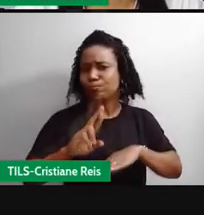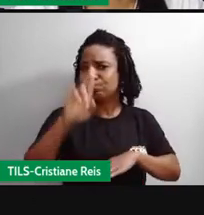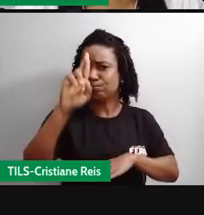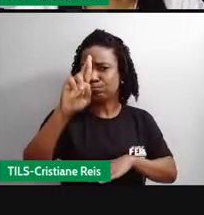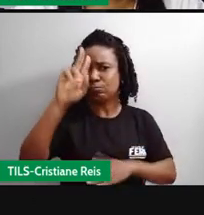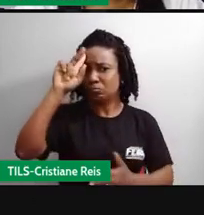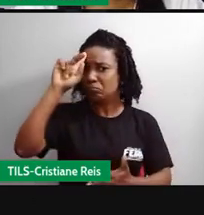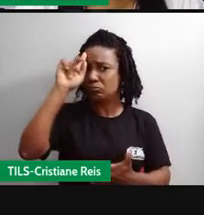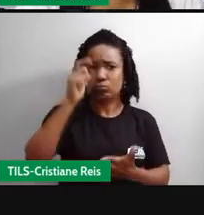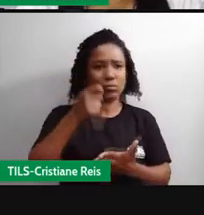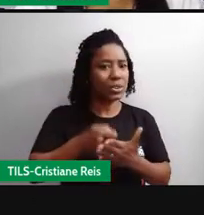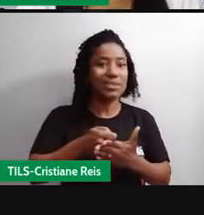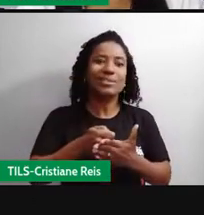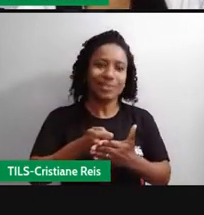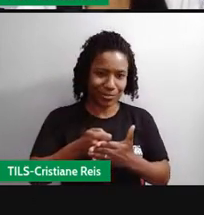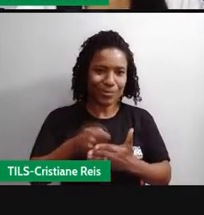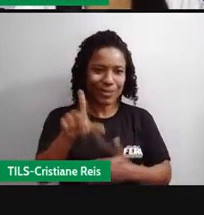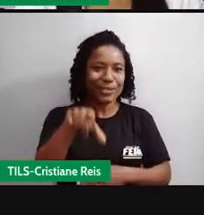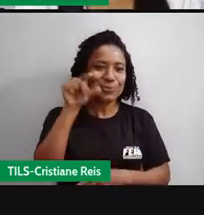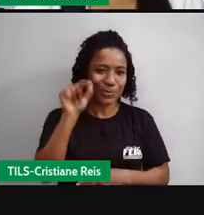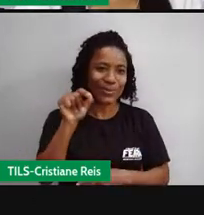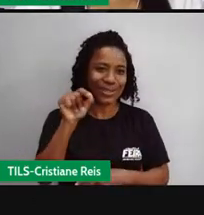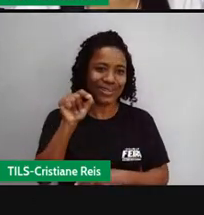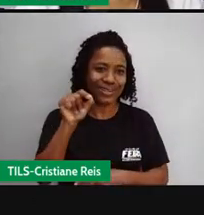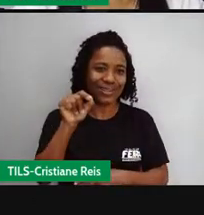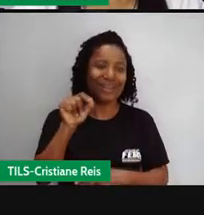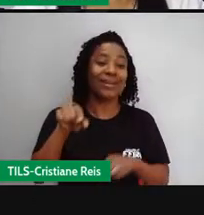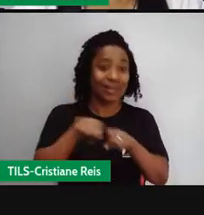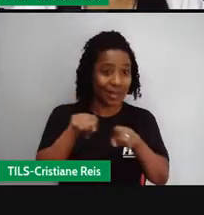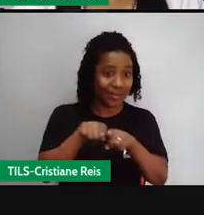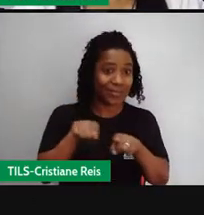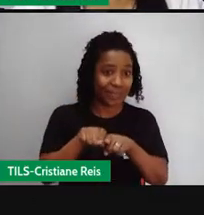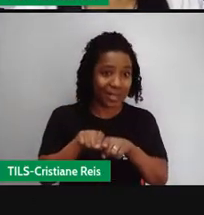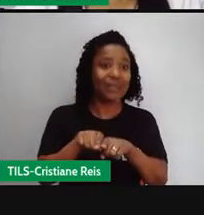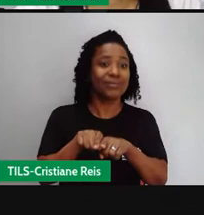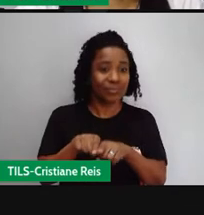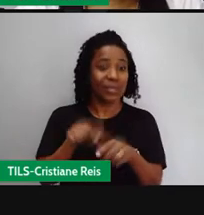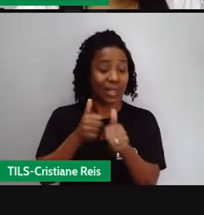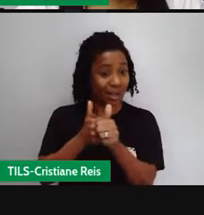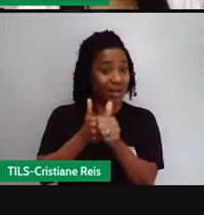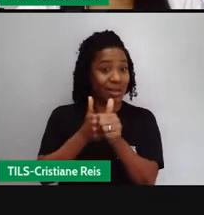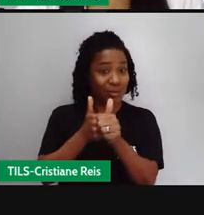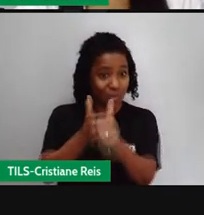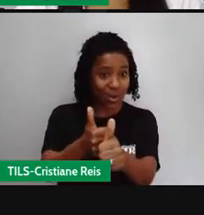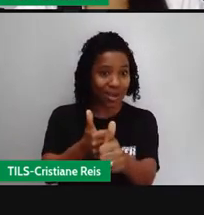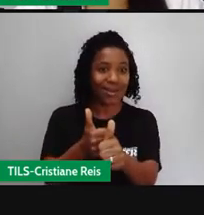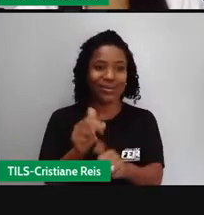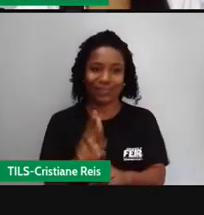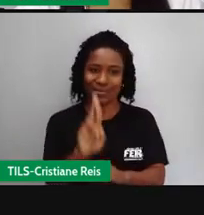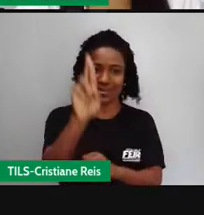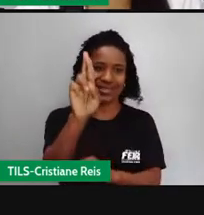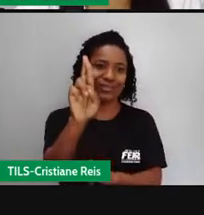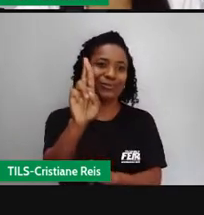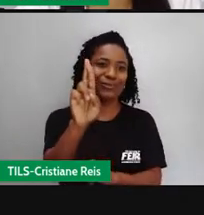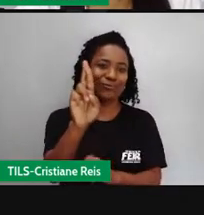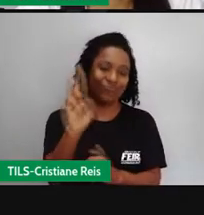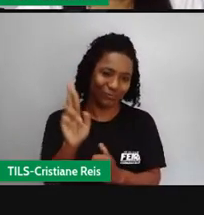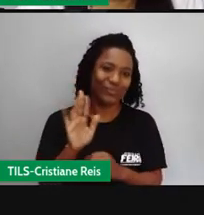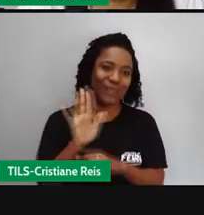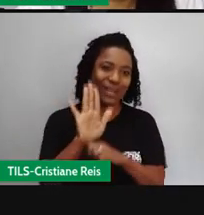também de agir junto com aqueles que são escolhidos para ser os governantes, para serem